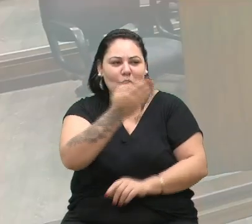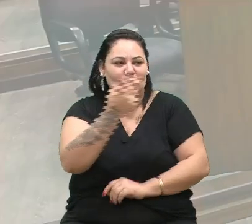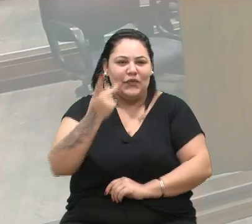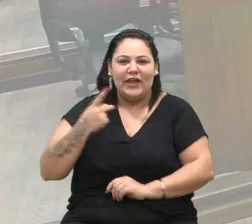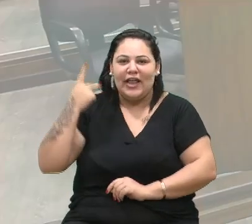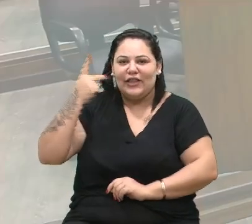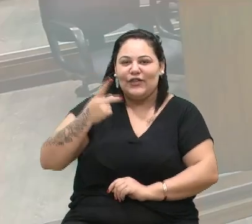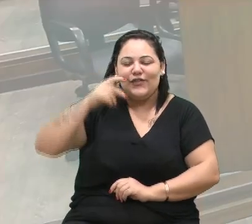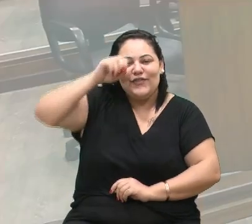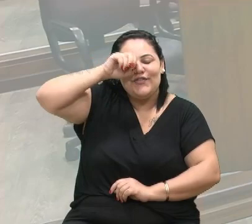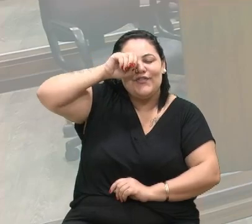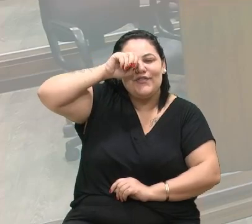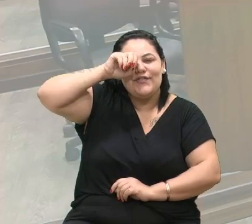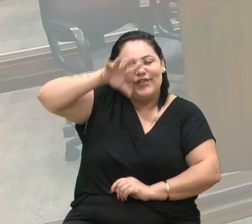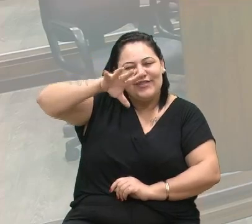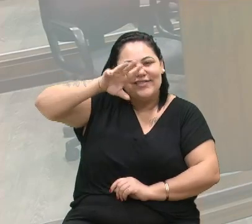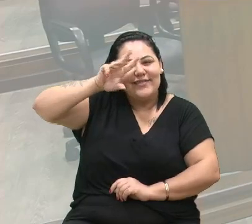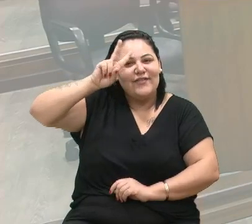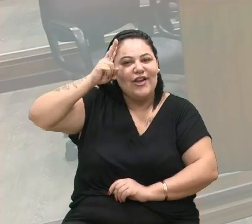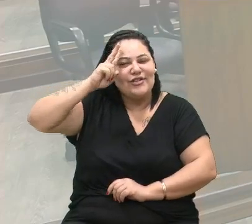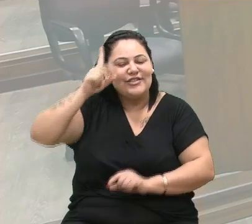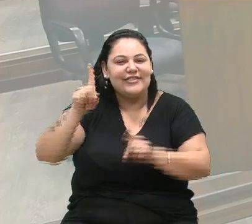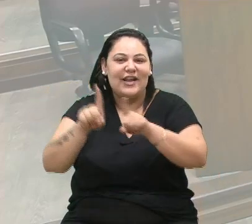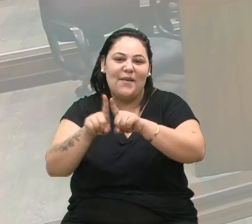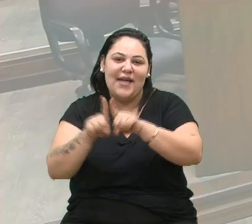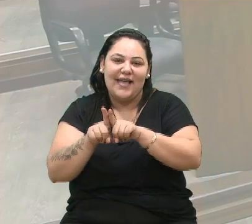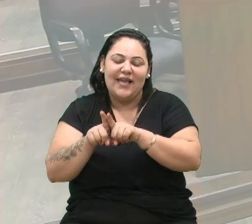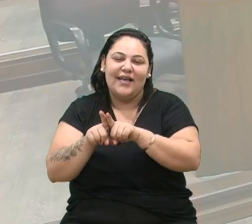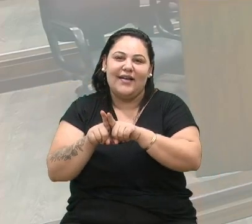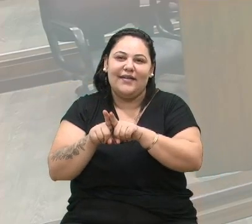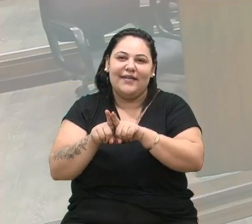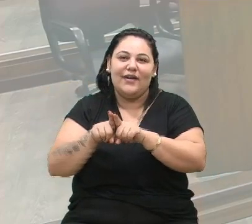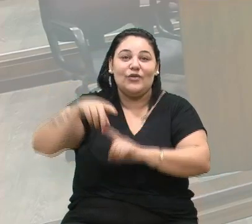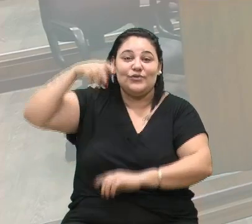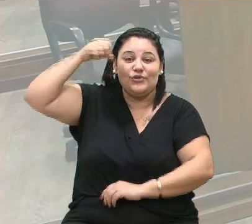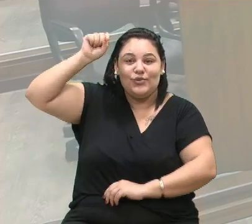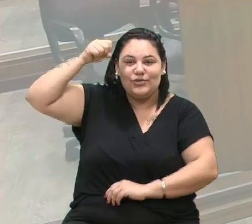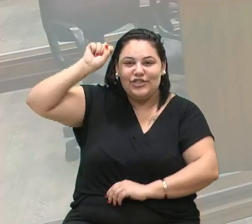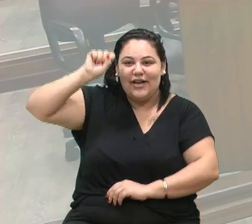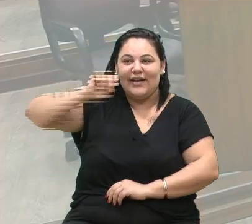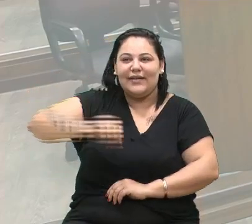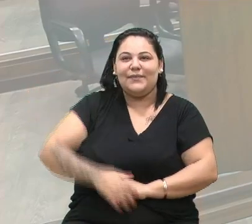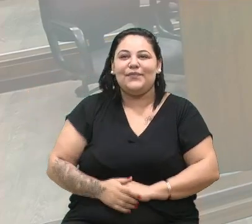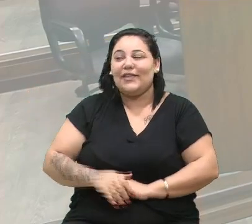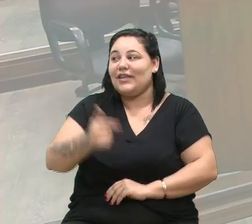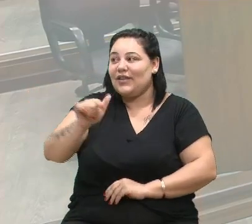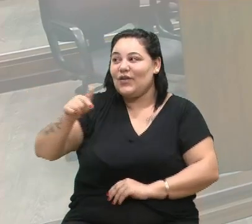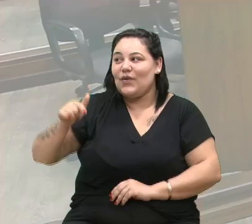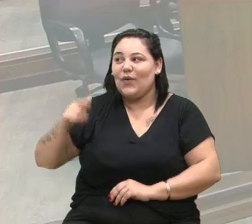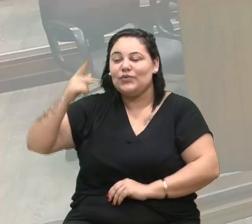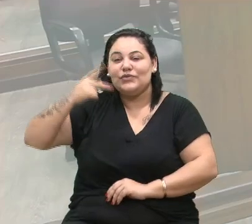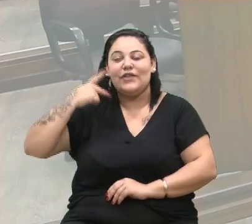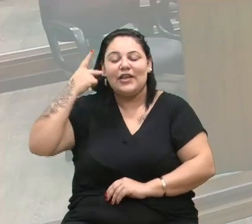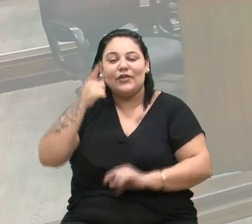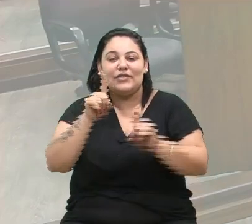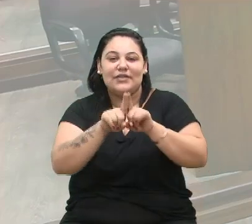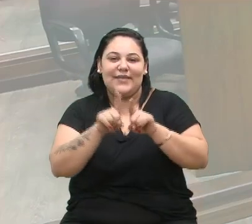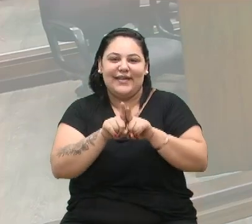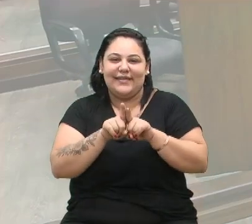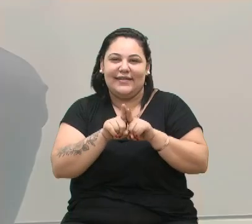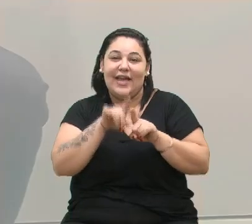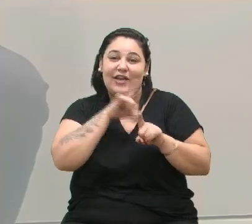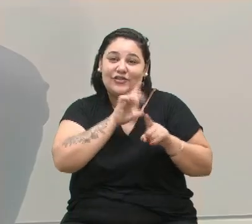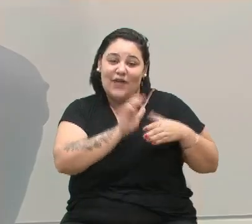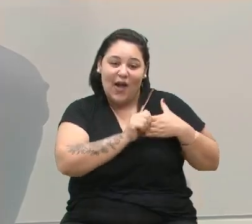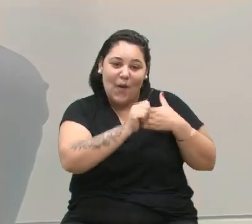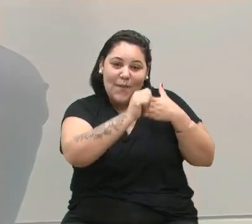vereador Velocino, o Fiuza, o Xuxa e outros vereadores, prestigiando